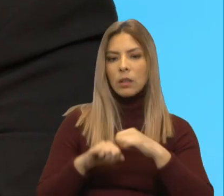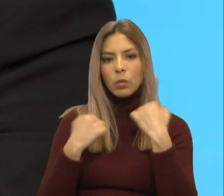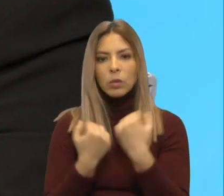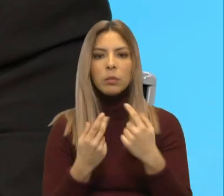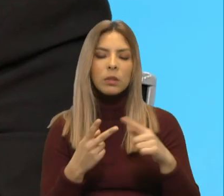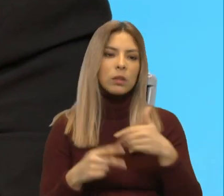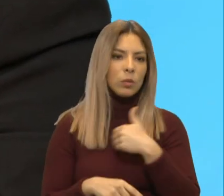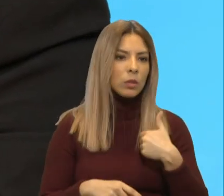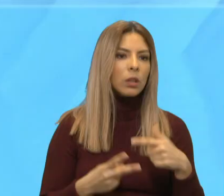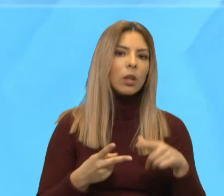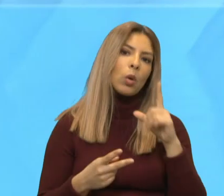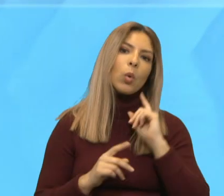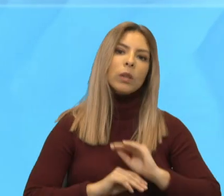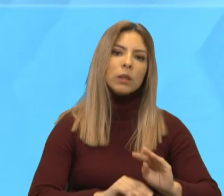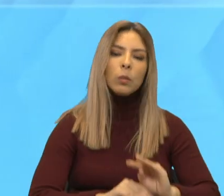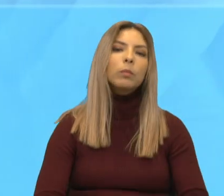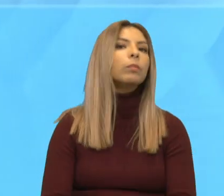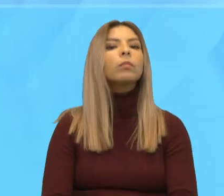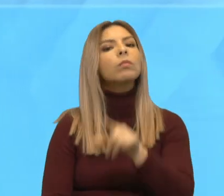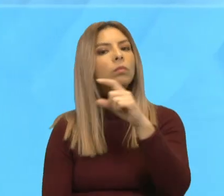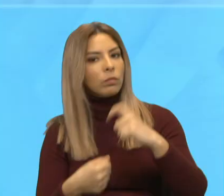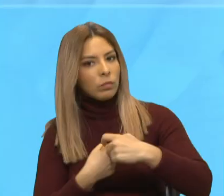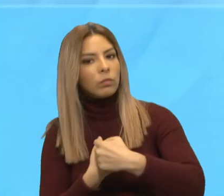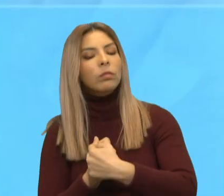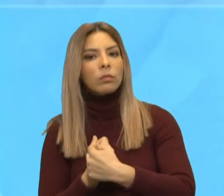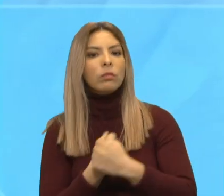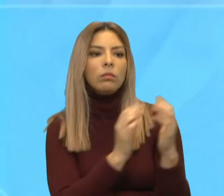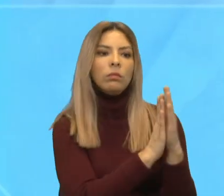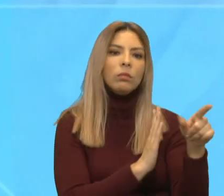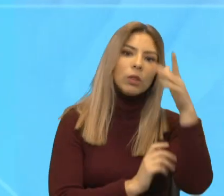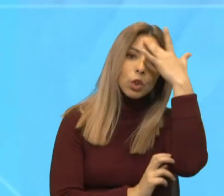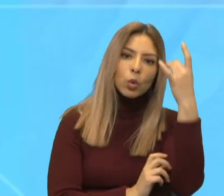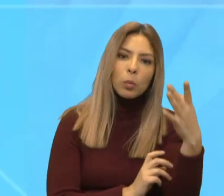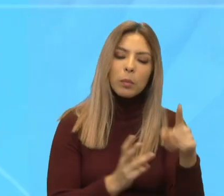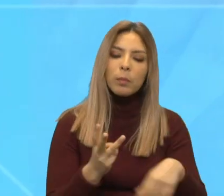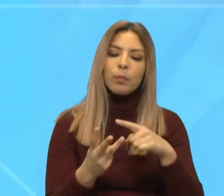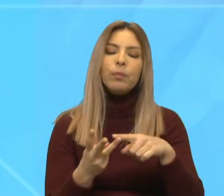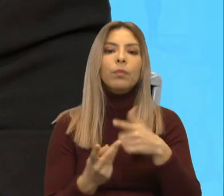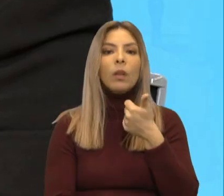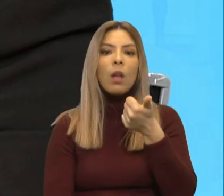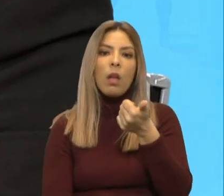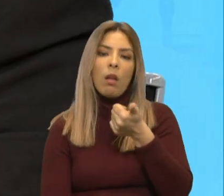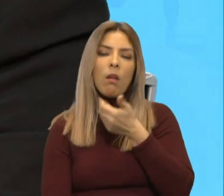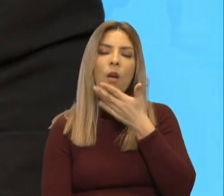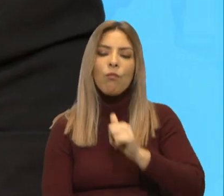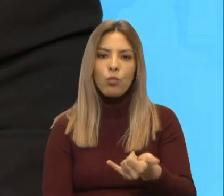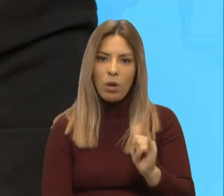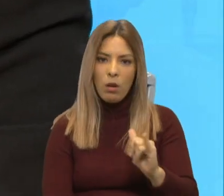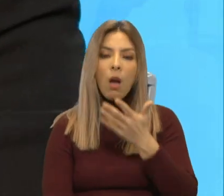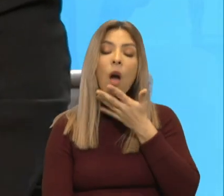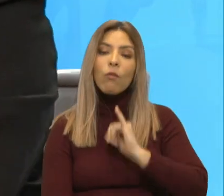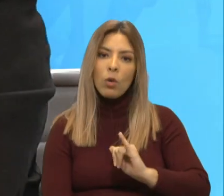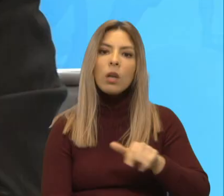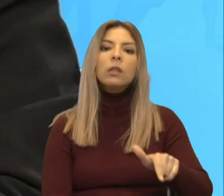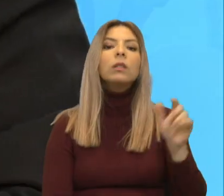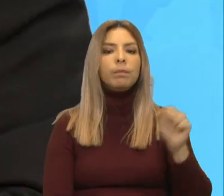educação. Trabalho com muitas parcerias, também, por exemplo, com a Diocese de Setúbal e de Évora de Portugal. Sim, é evidente que também